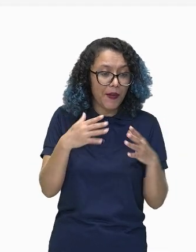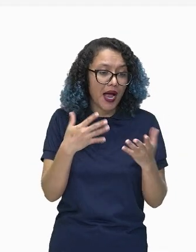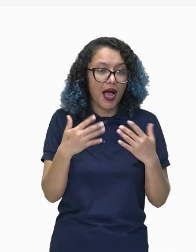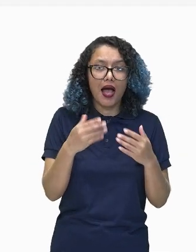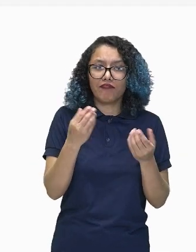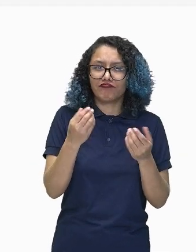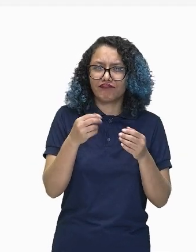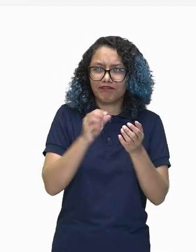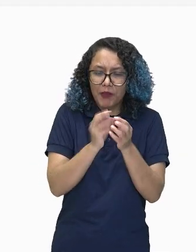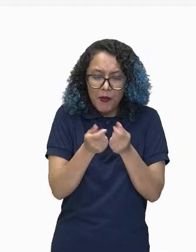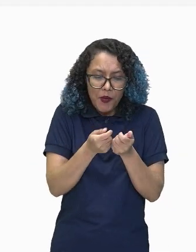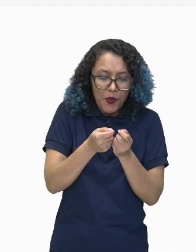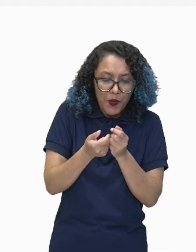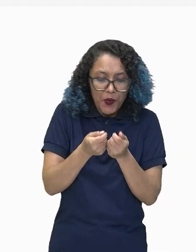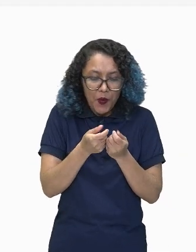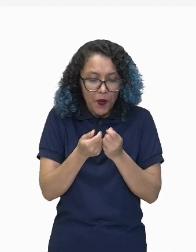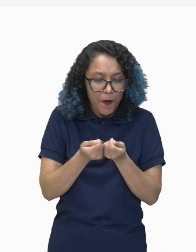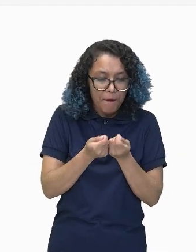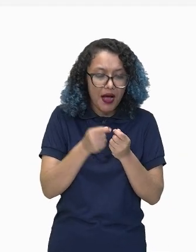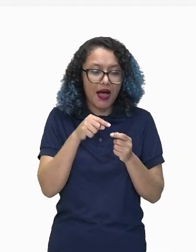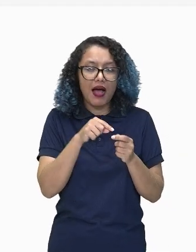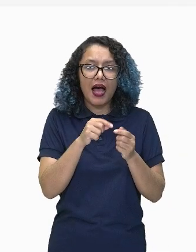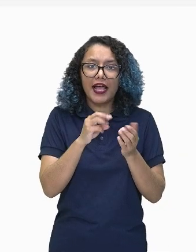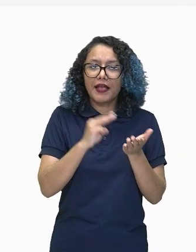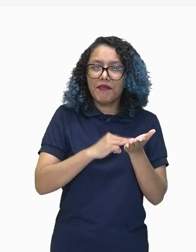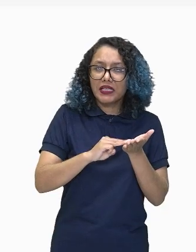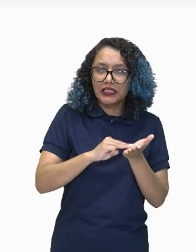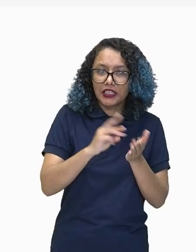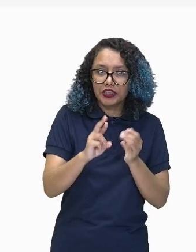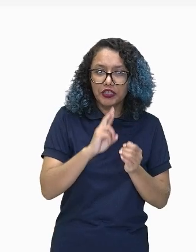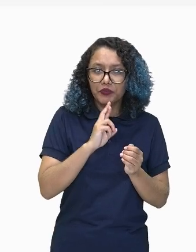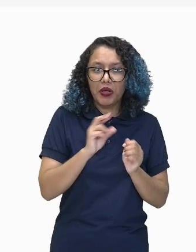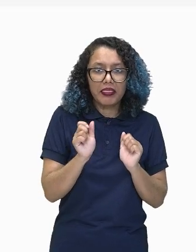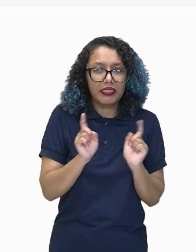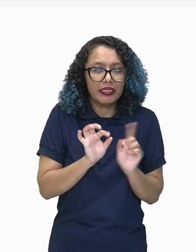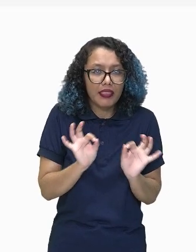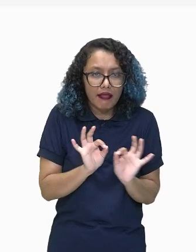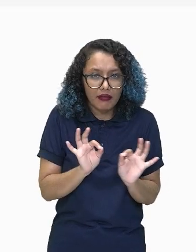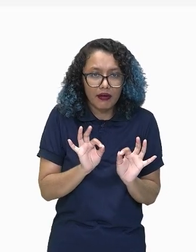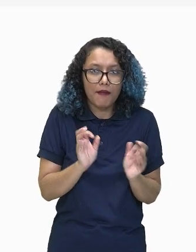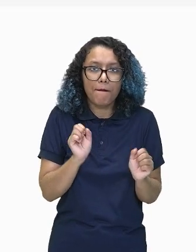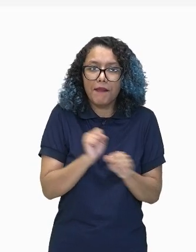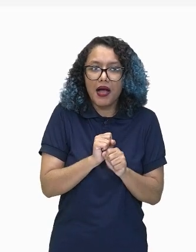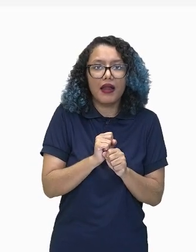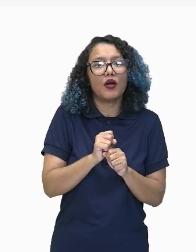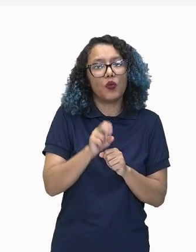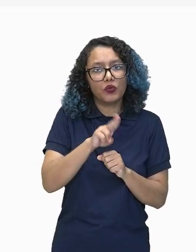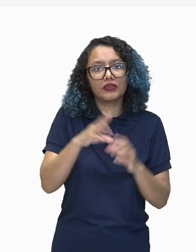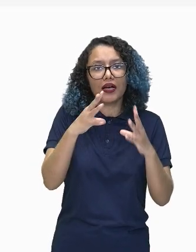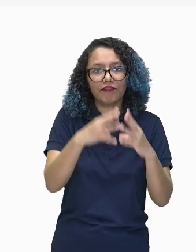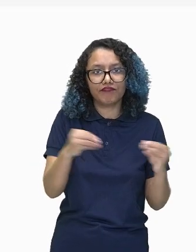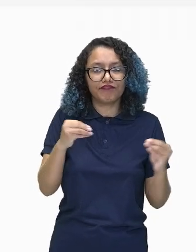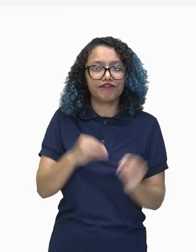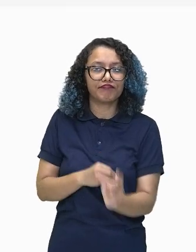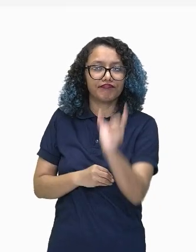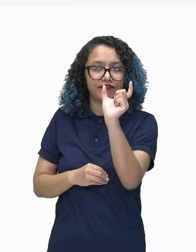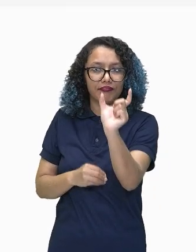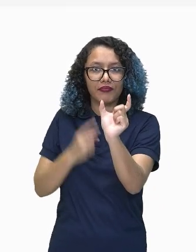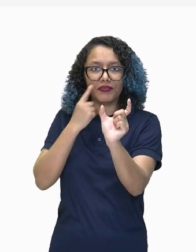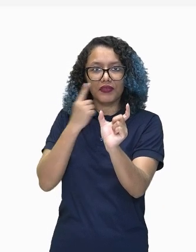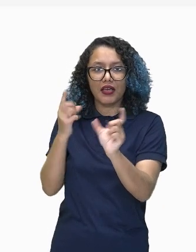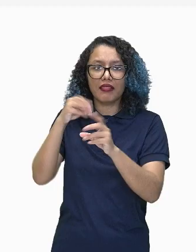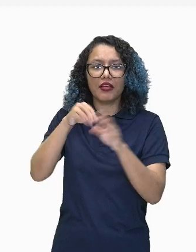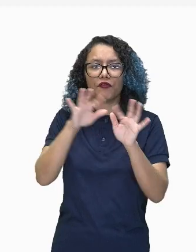pessoa simplesmente some sem dar nenhuma explicação. Então, vamos ver um exemplo numa frase. He stopped texting me.